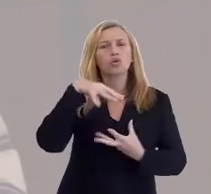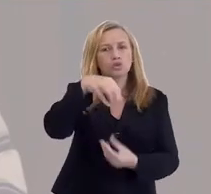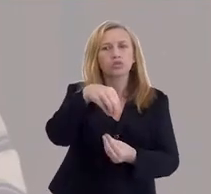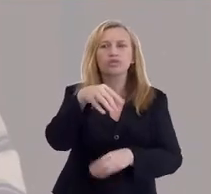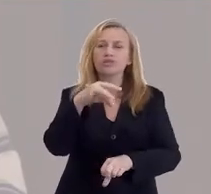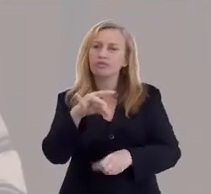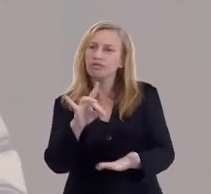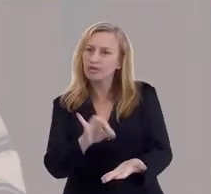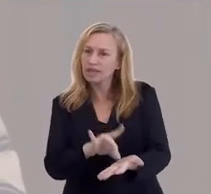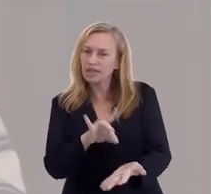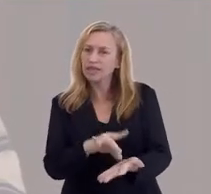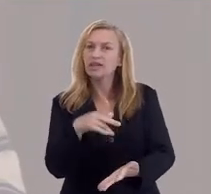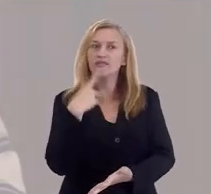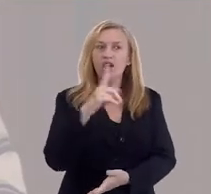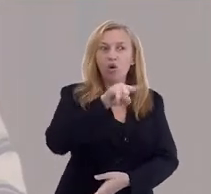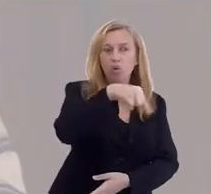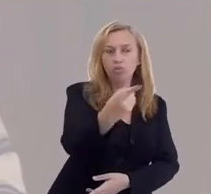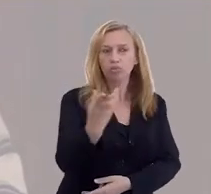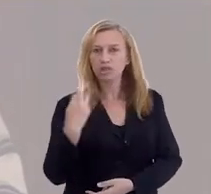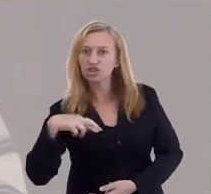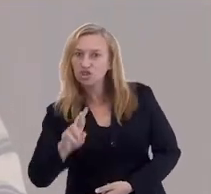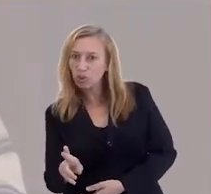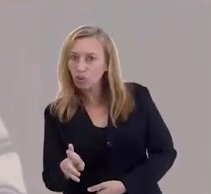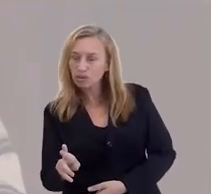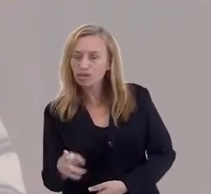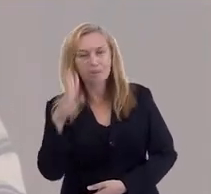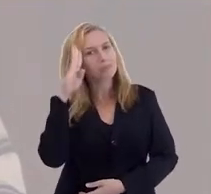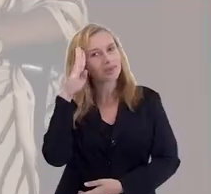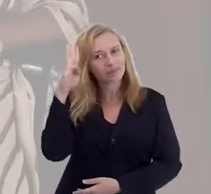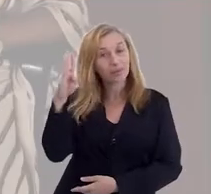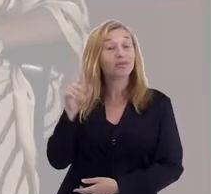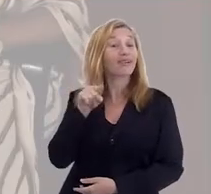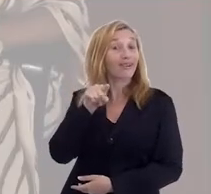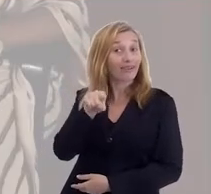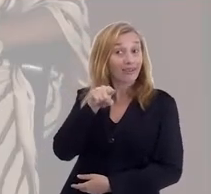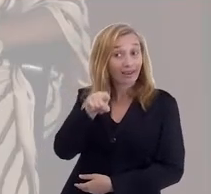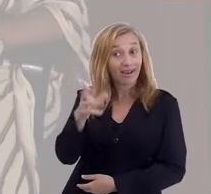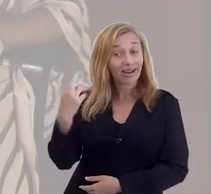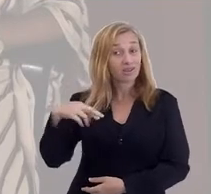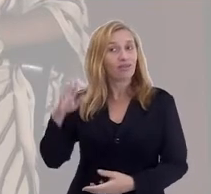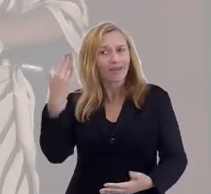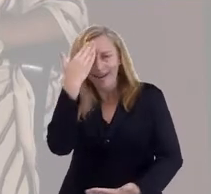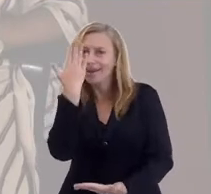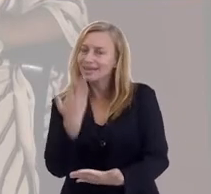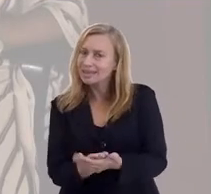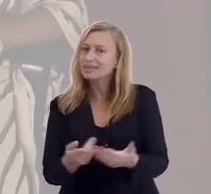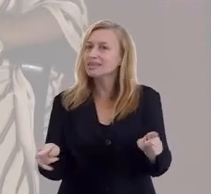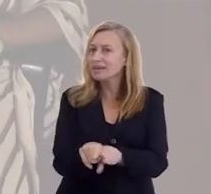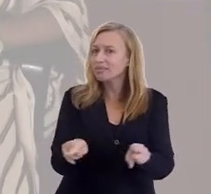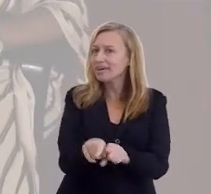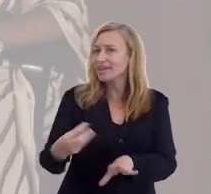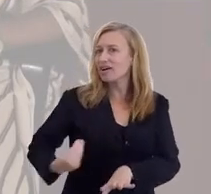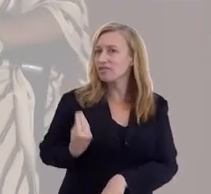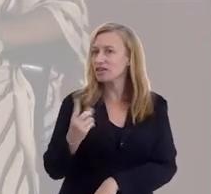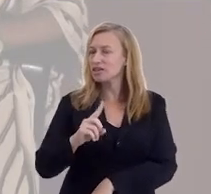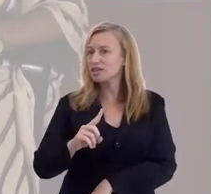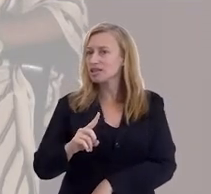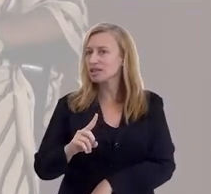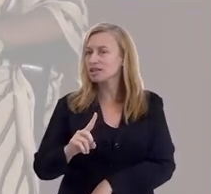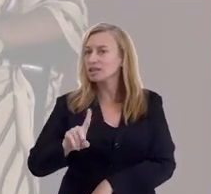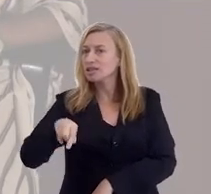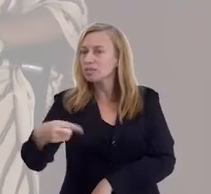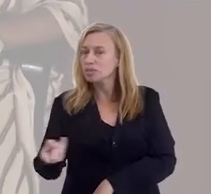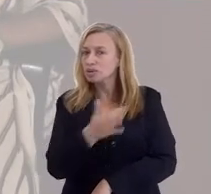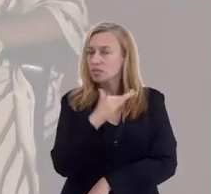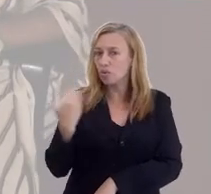Espiritismo realmente flana por outras religiões, principalmente aquelas que acreditam na